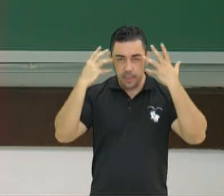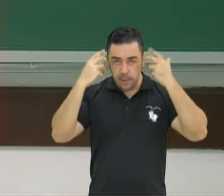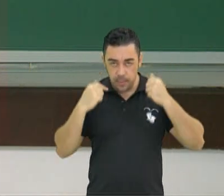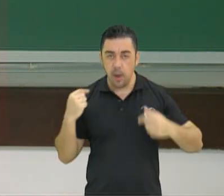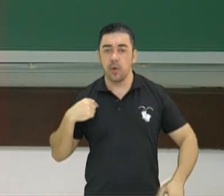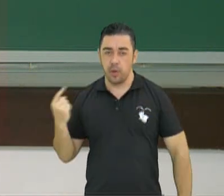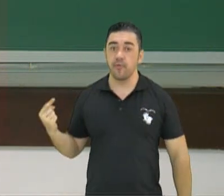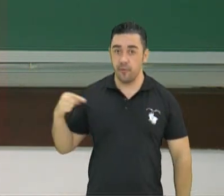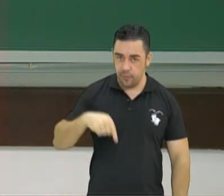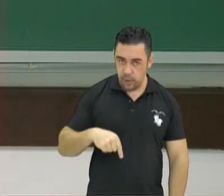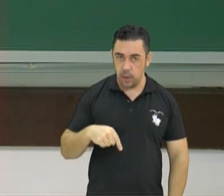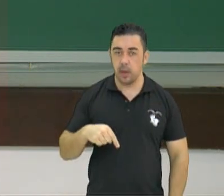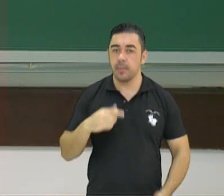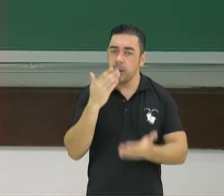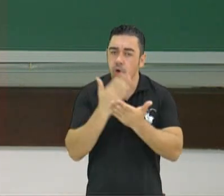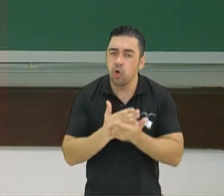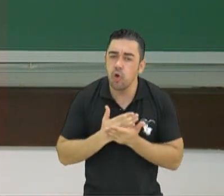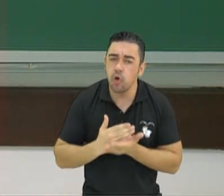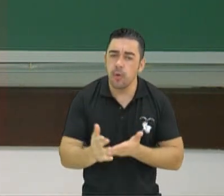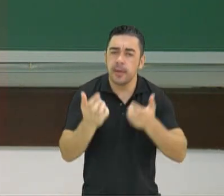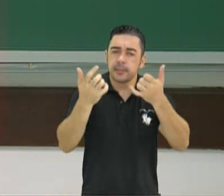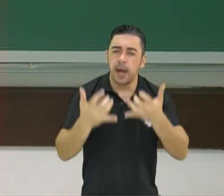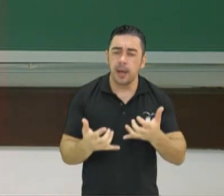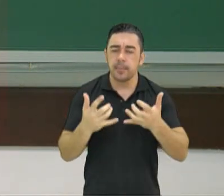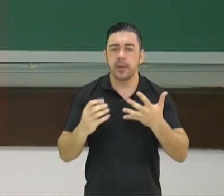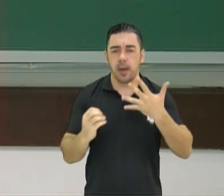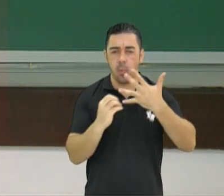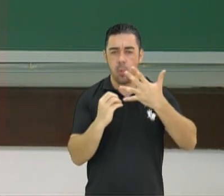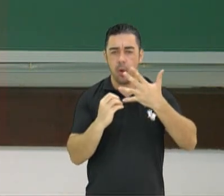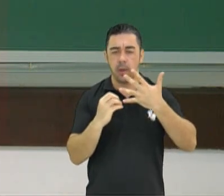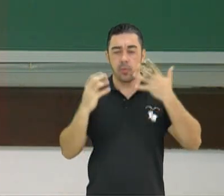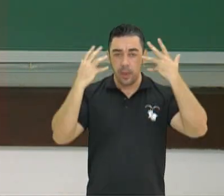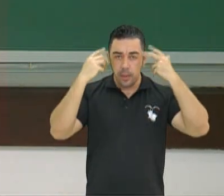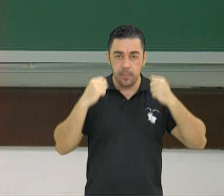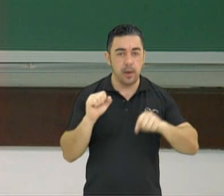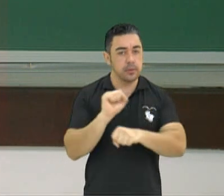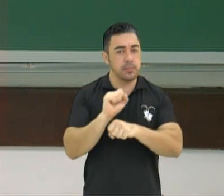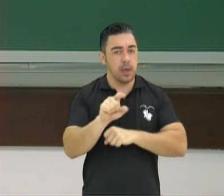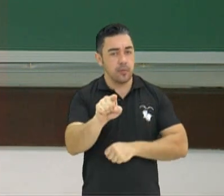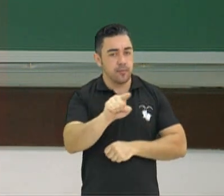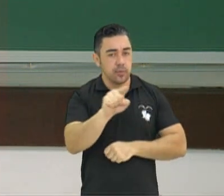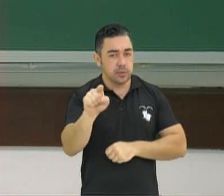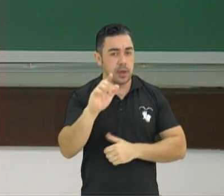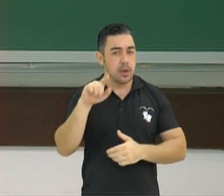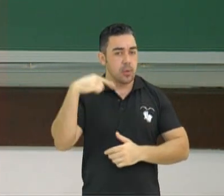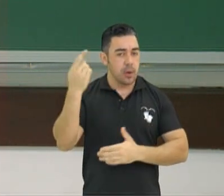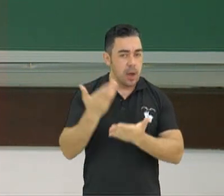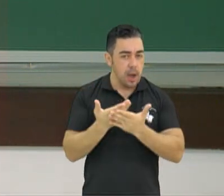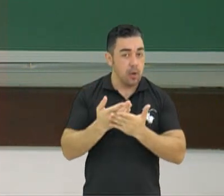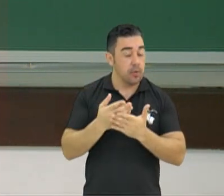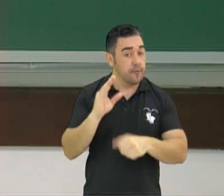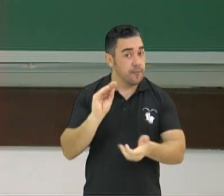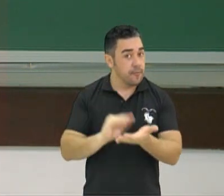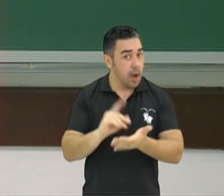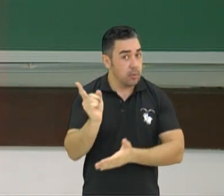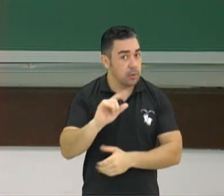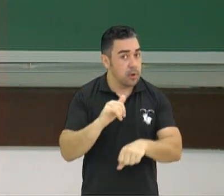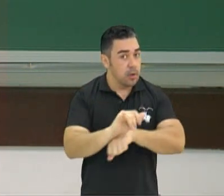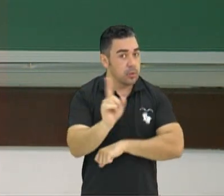venho aqui com vocês para a gente dar uma introdução nesse reino, ok? Então aguardo vocês na próxima aula, não faltem, porque é uma aula bem importante para